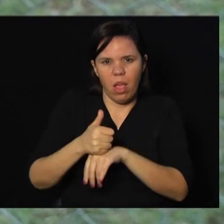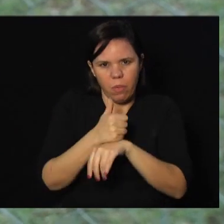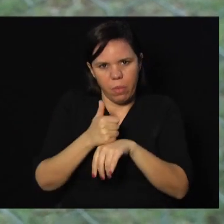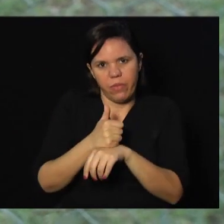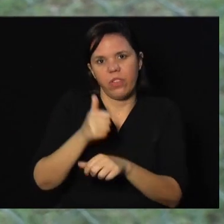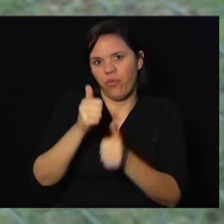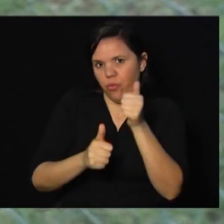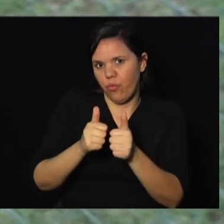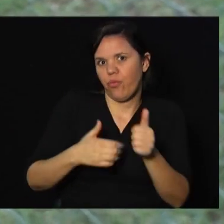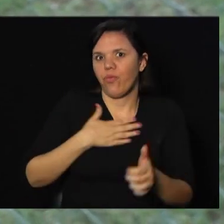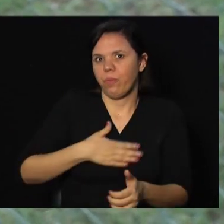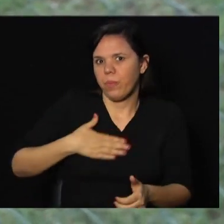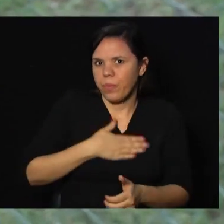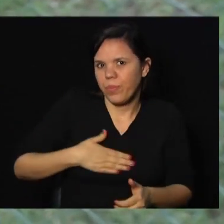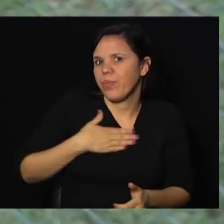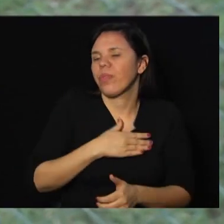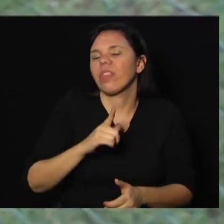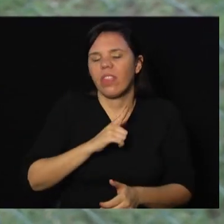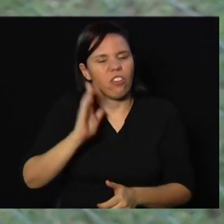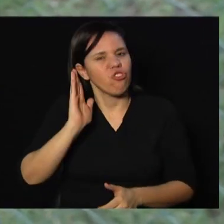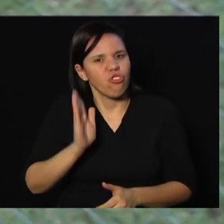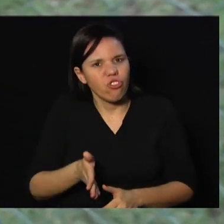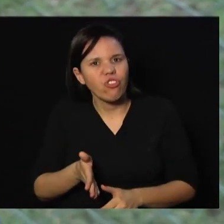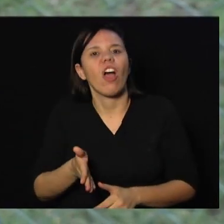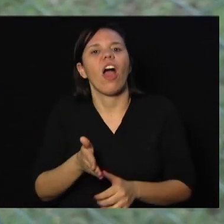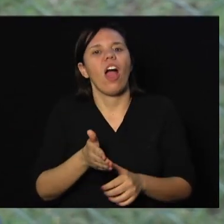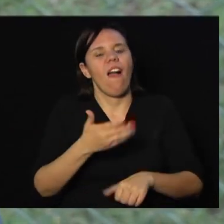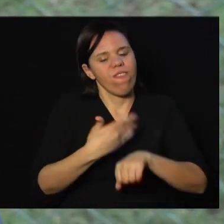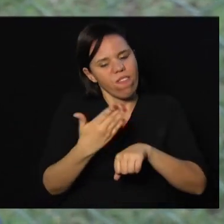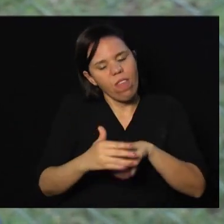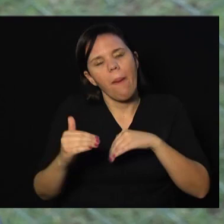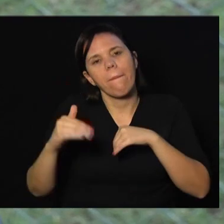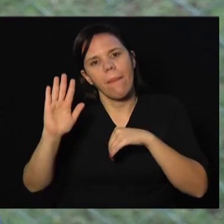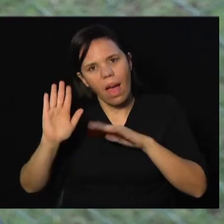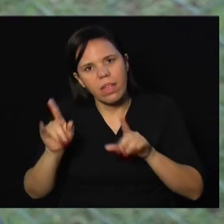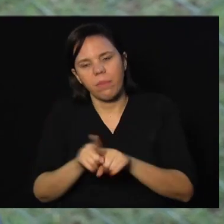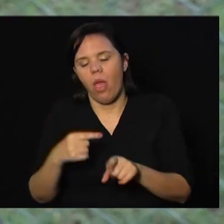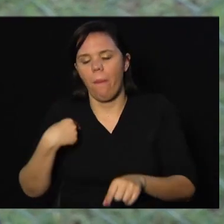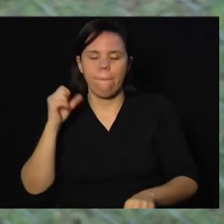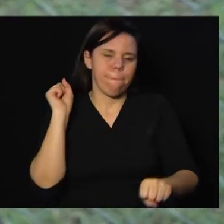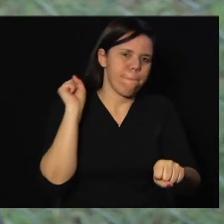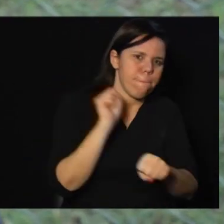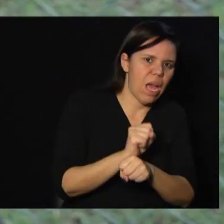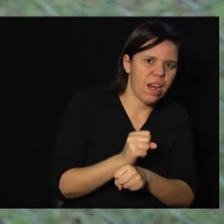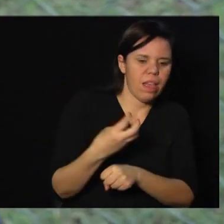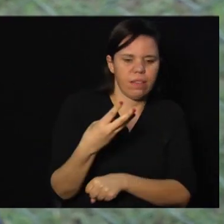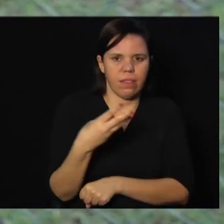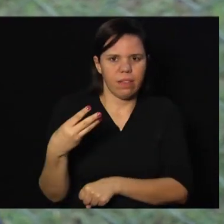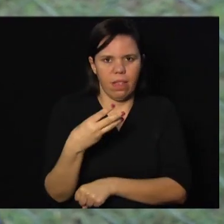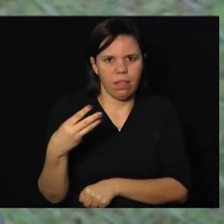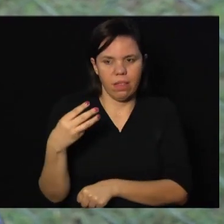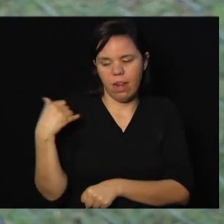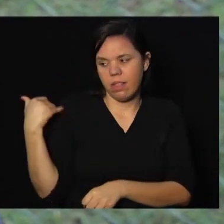fiquei muito satisfeito, podia até ter jogado um pouco mais, né? Eu parei 33 anos, acho que cedo, né, para os dias de